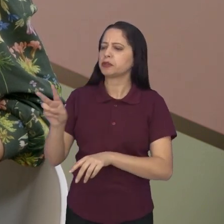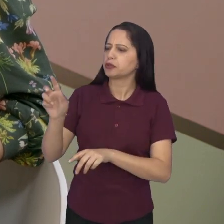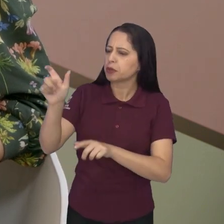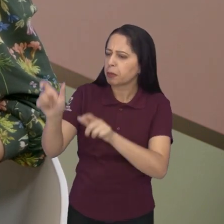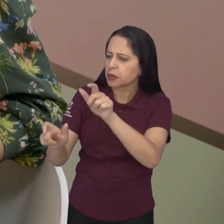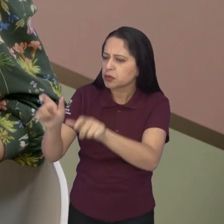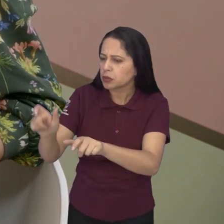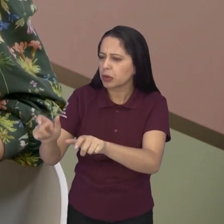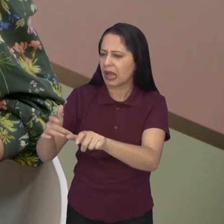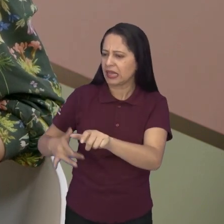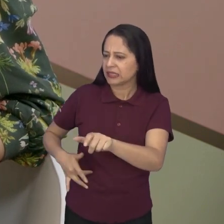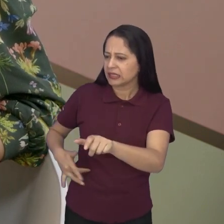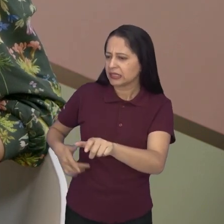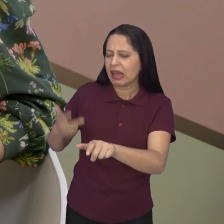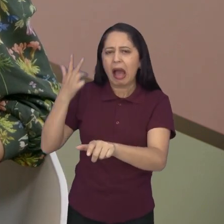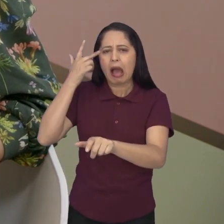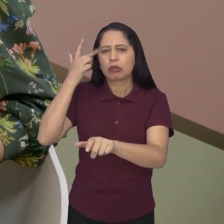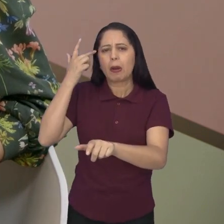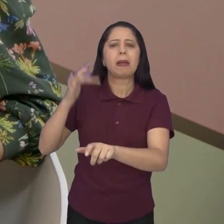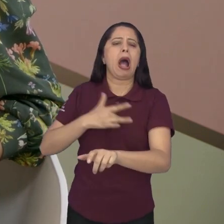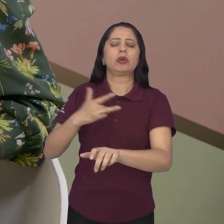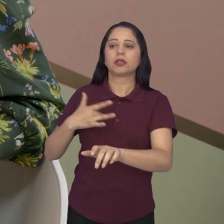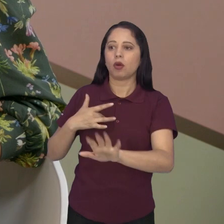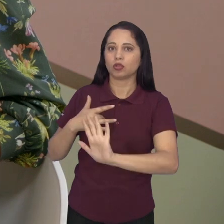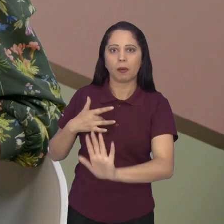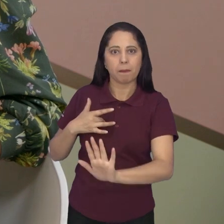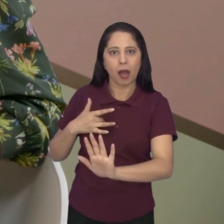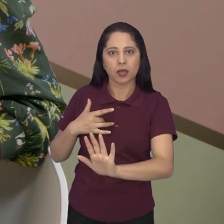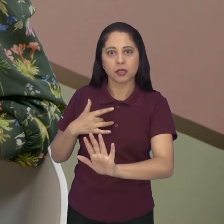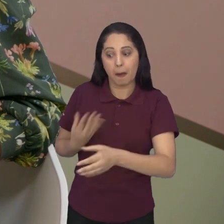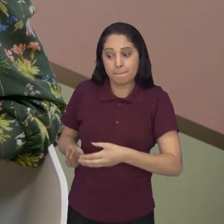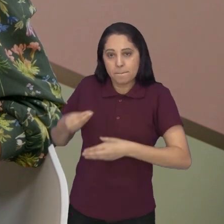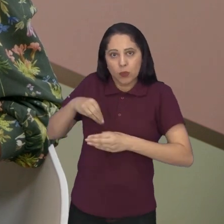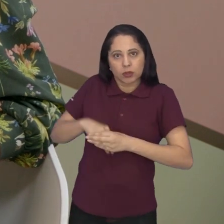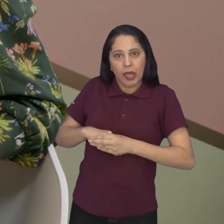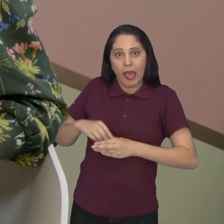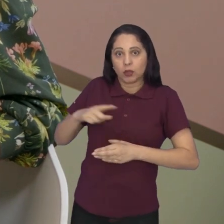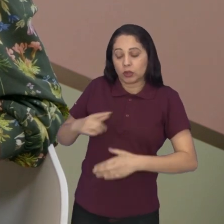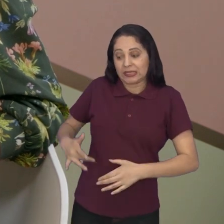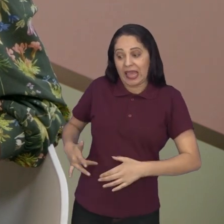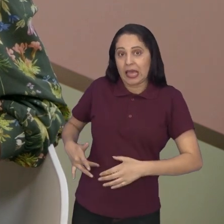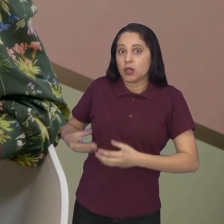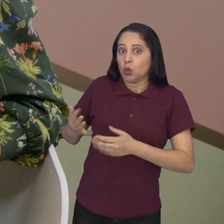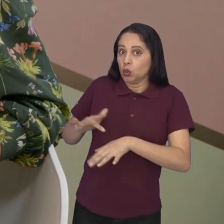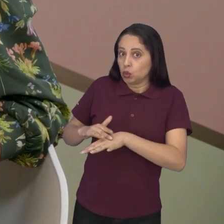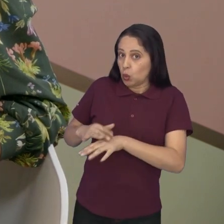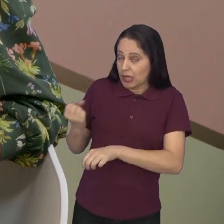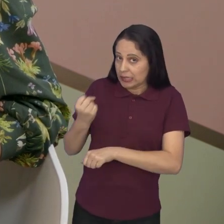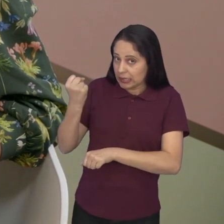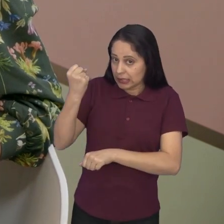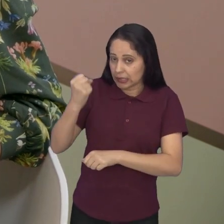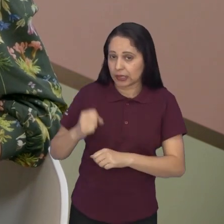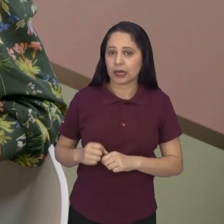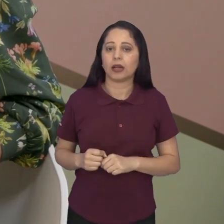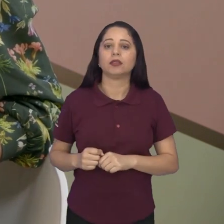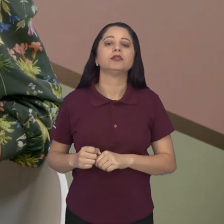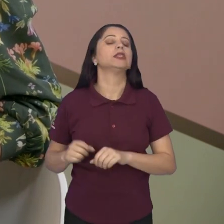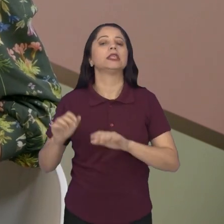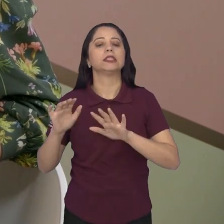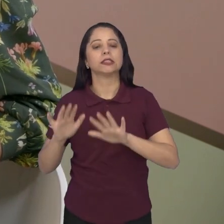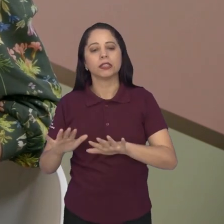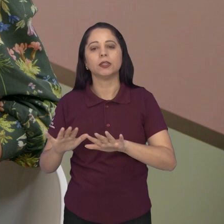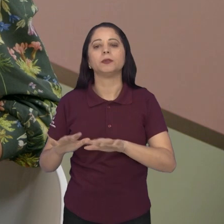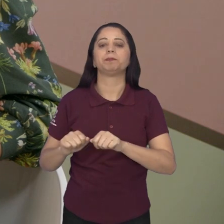super compensada, mas à medida que o paciente vai avançando na cirrose, ele vai descompensando, em algum momento eu entendo, e a gente